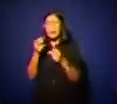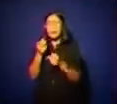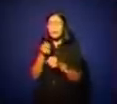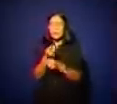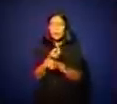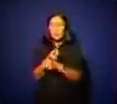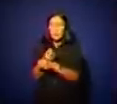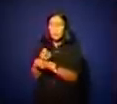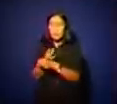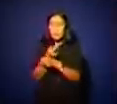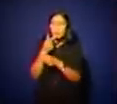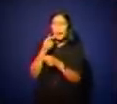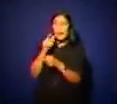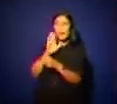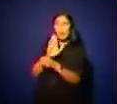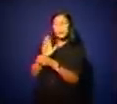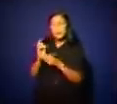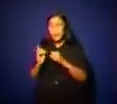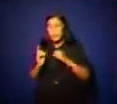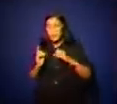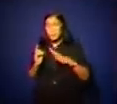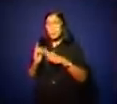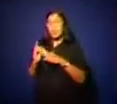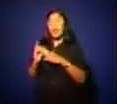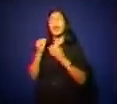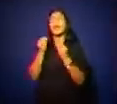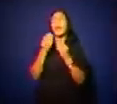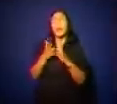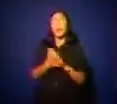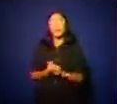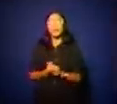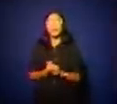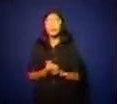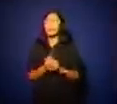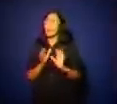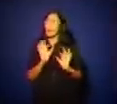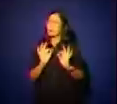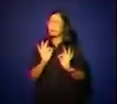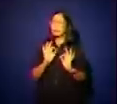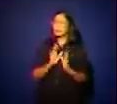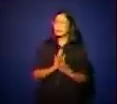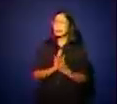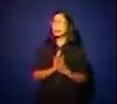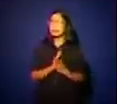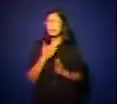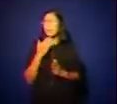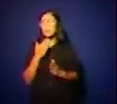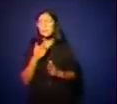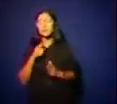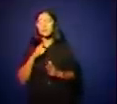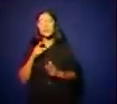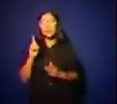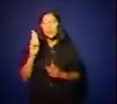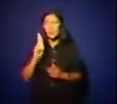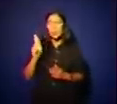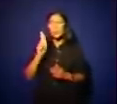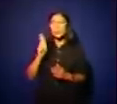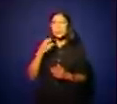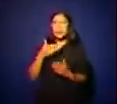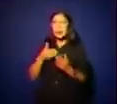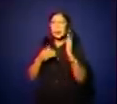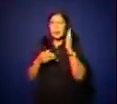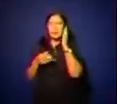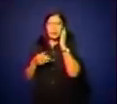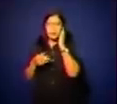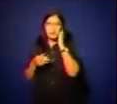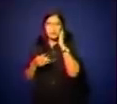jogar favor do Social favor da democratização bom é simples Eu tenho um pedaço enorme do Balanço dos bancos que é usado em Lar de corpo pode ser sabe disso